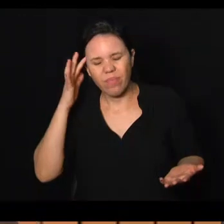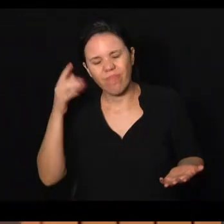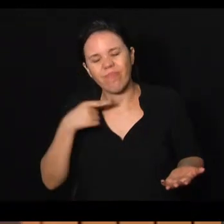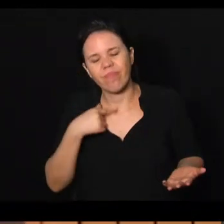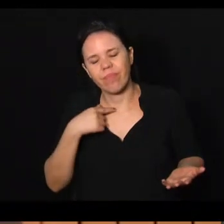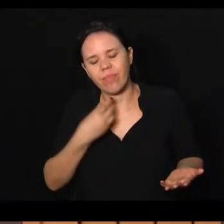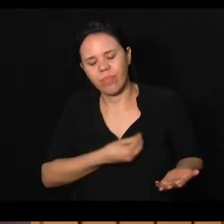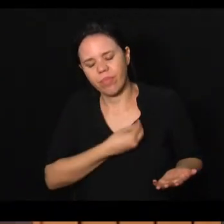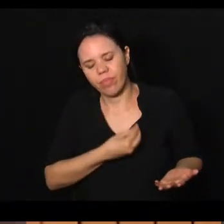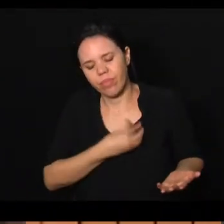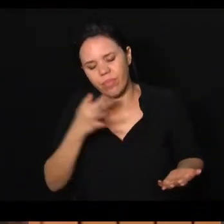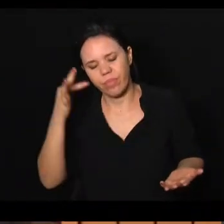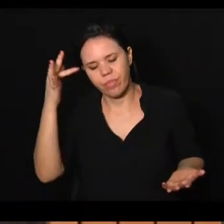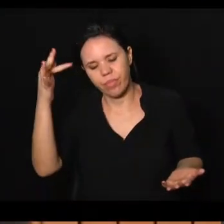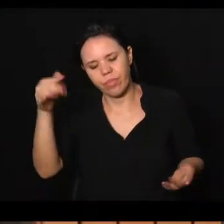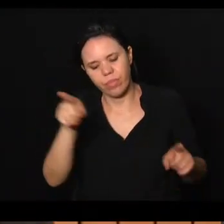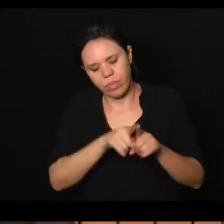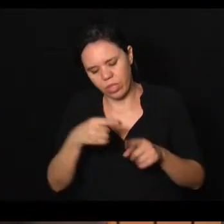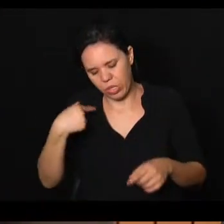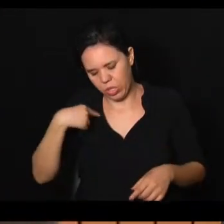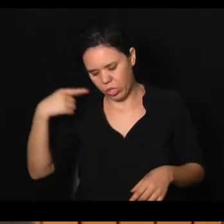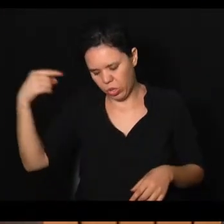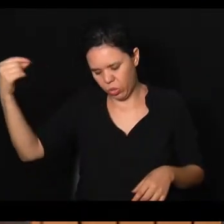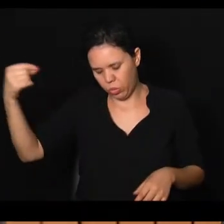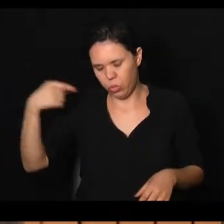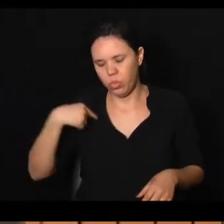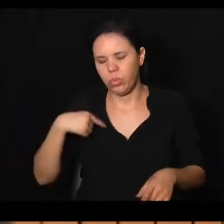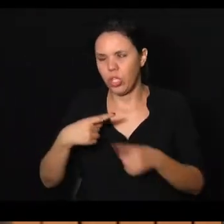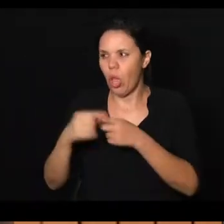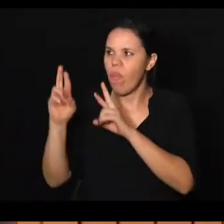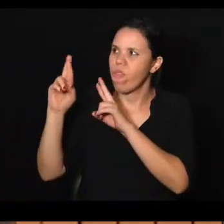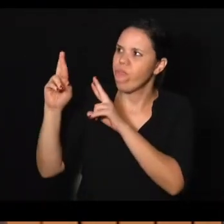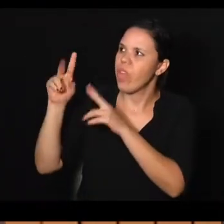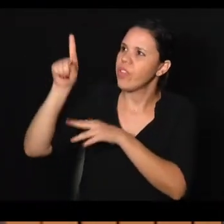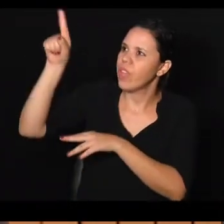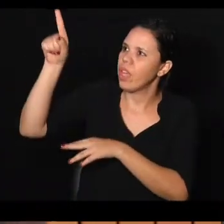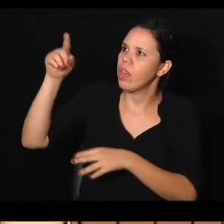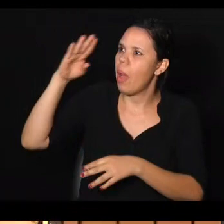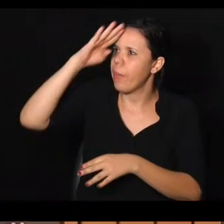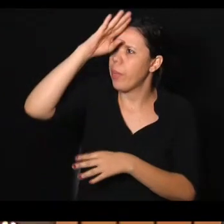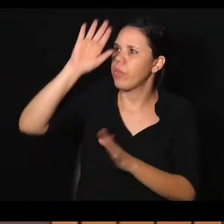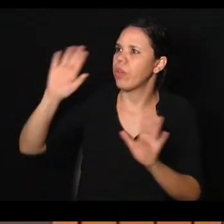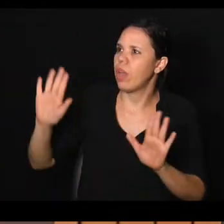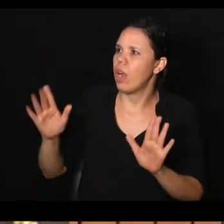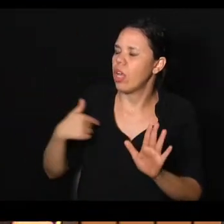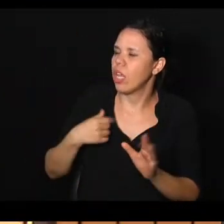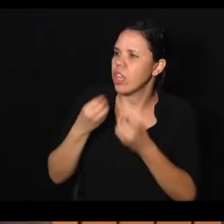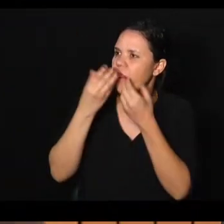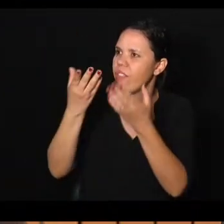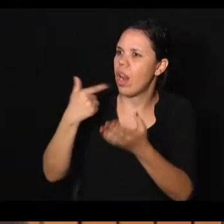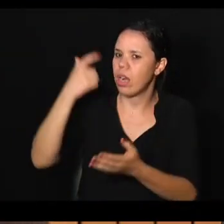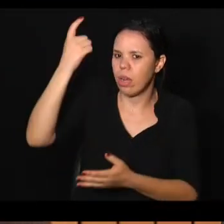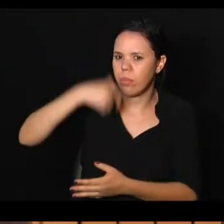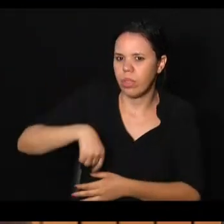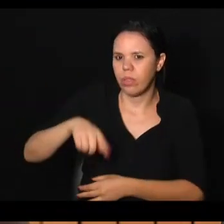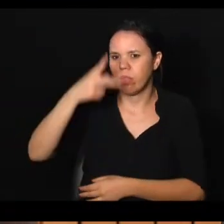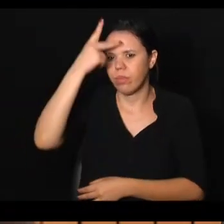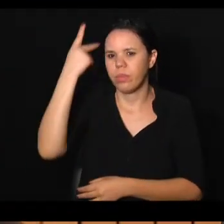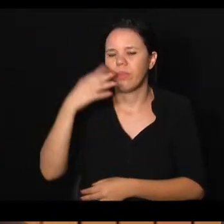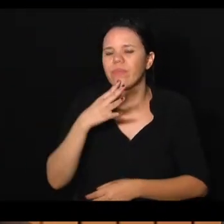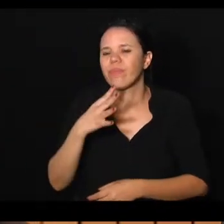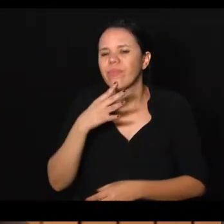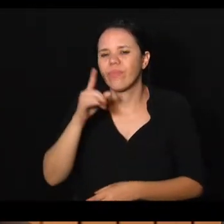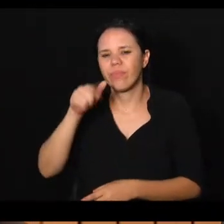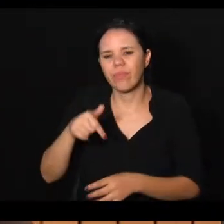ser ministra só porque torceu pelo mito. Quem está falando é alguém que conhece muito bem o